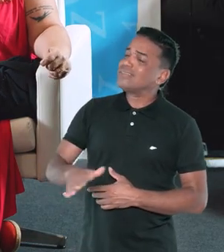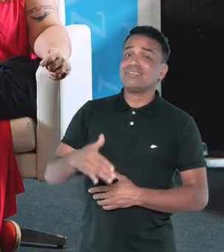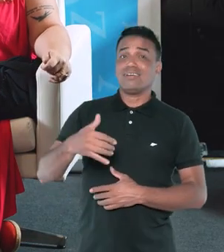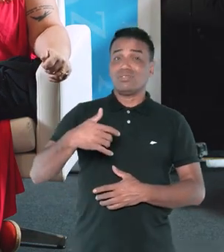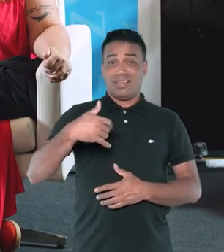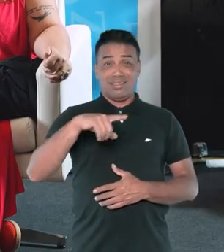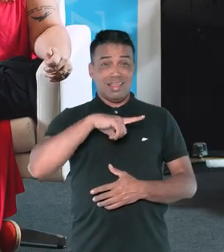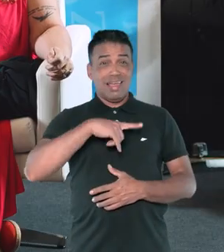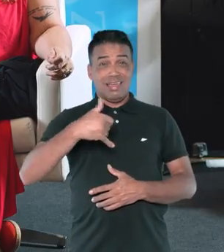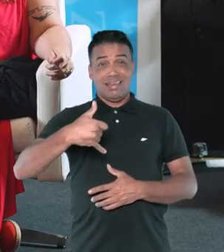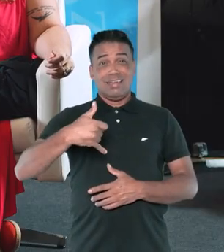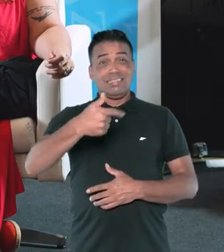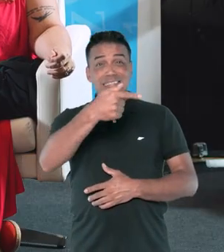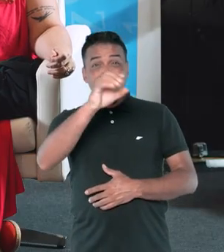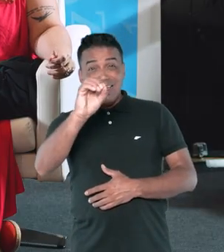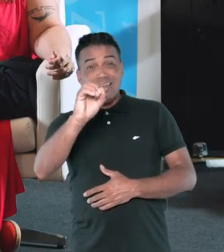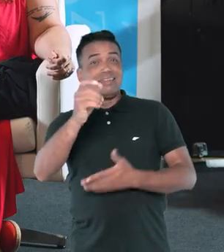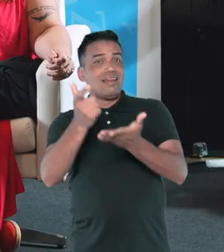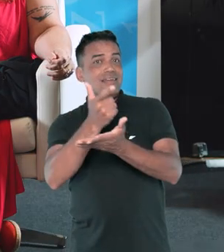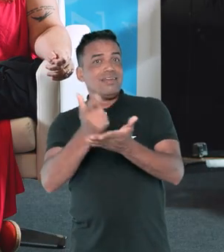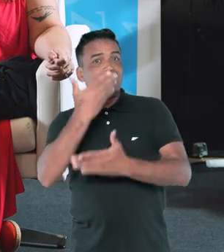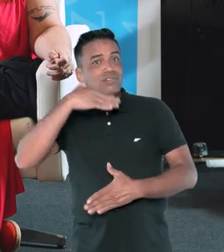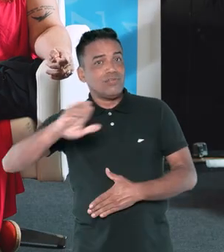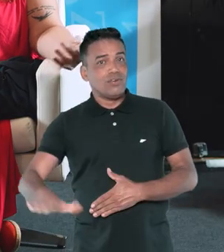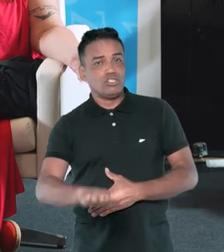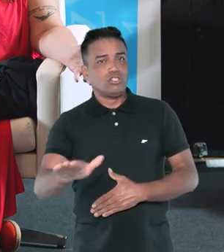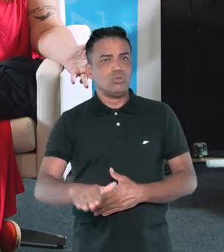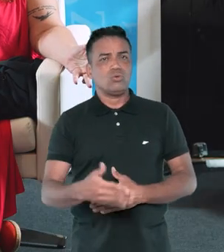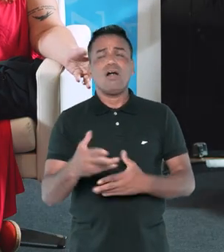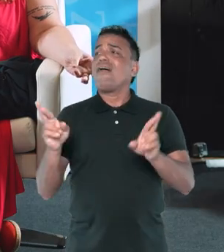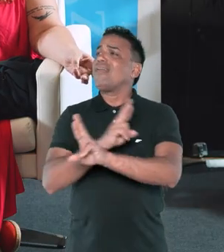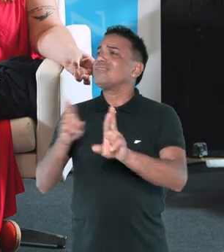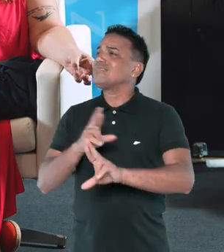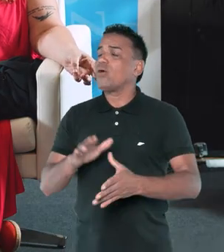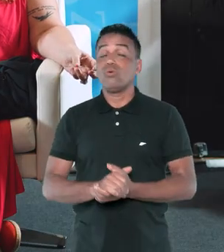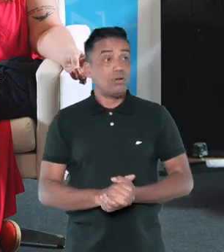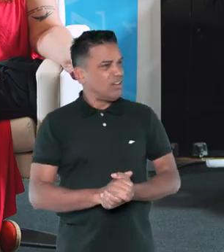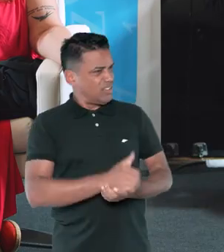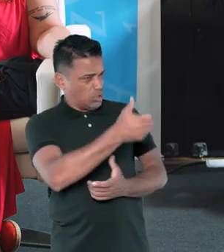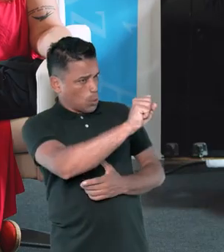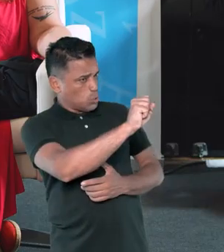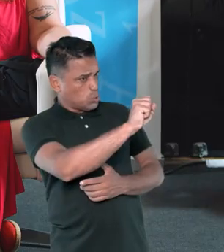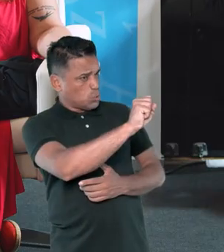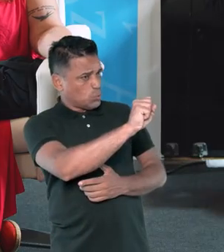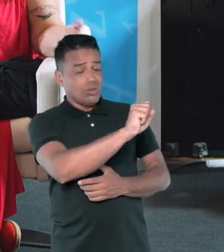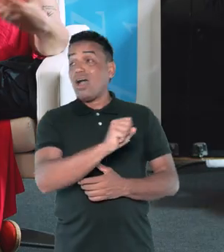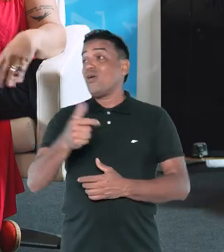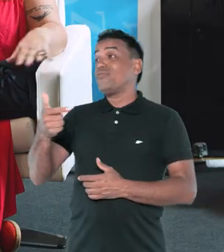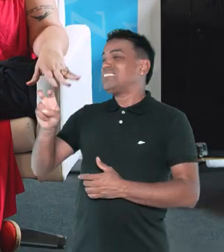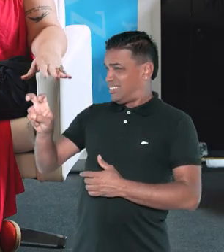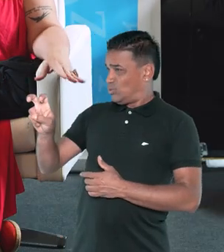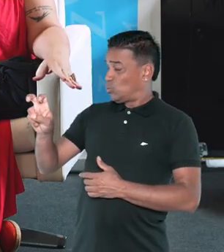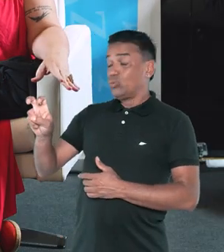livros infantis, né? Não. Conta a história da sua relação com a literatura infantil. Não, eu tenho 18 livros infantis. Não era 25? 25